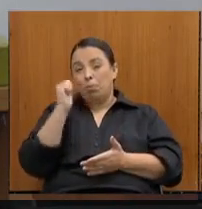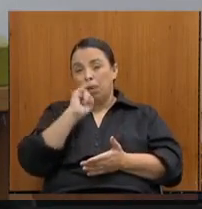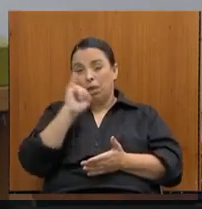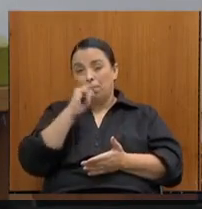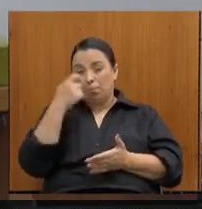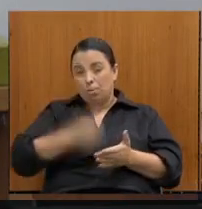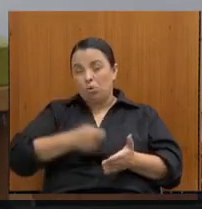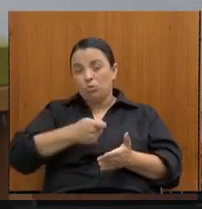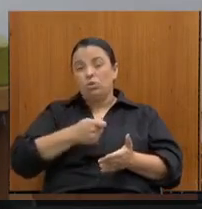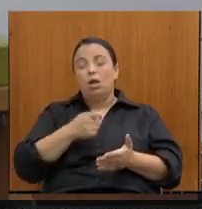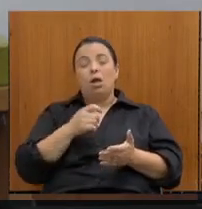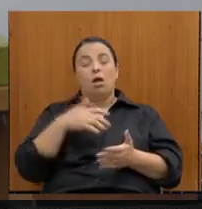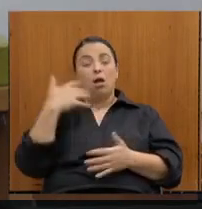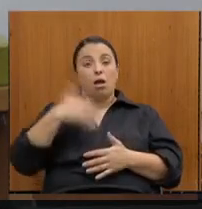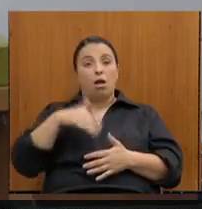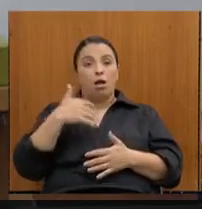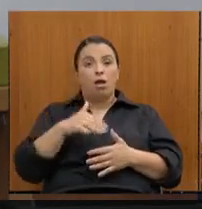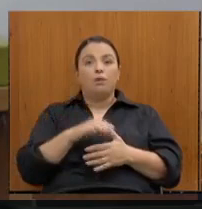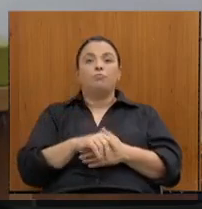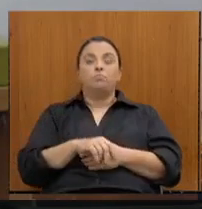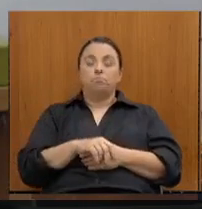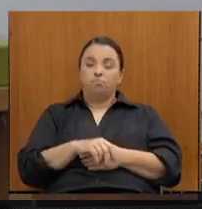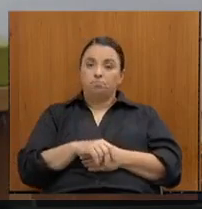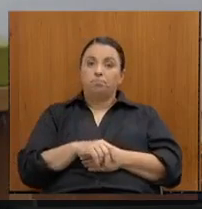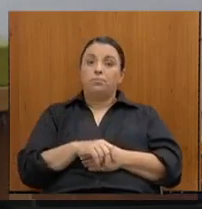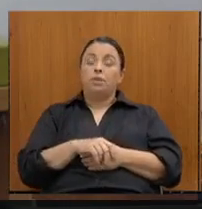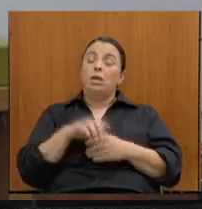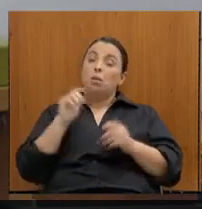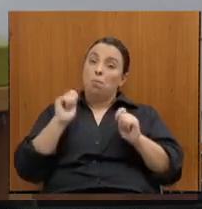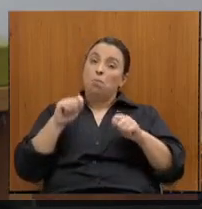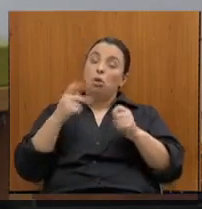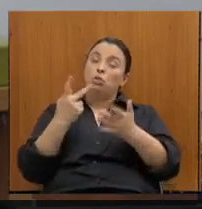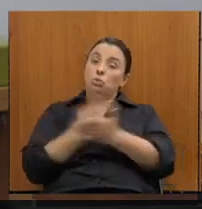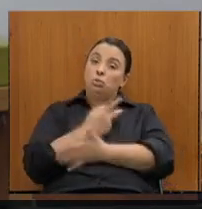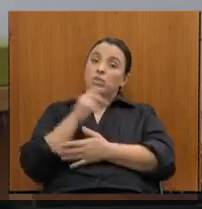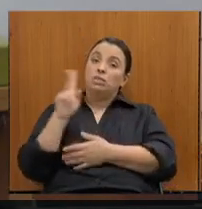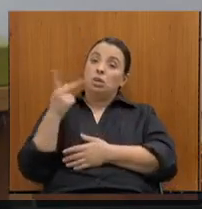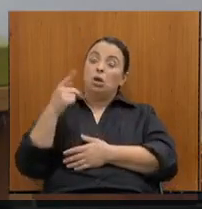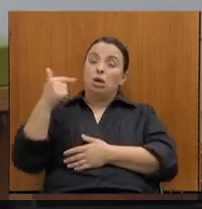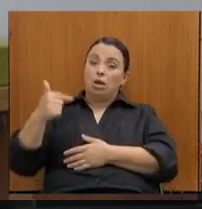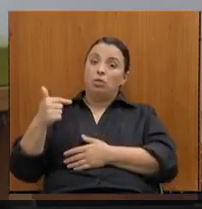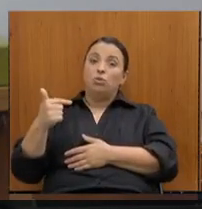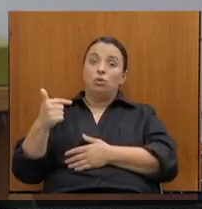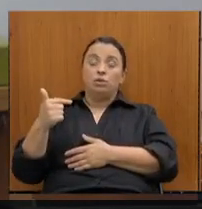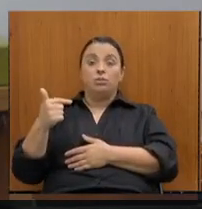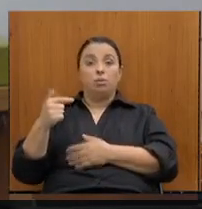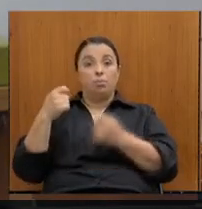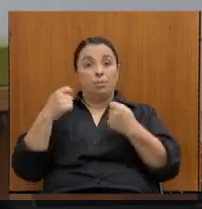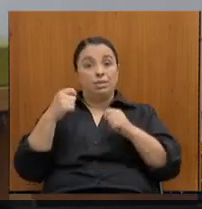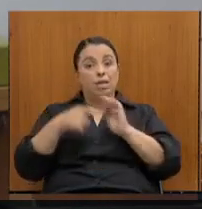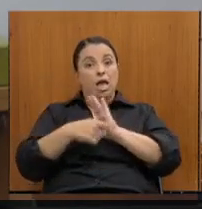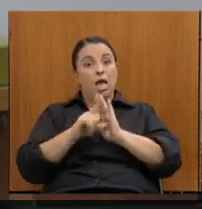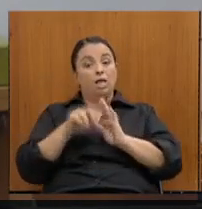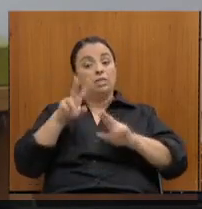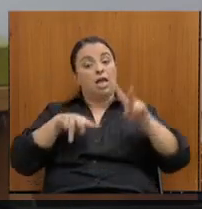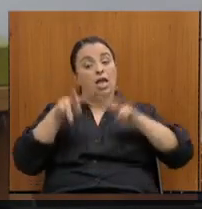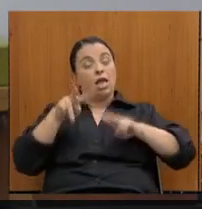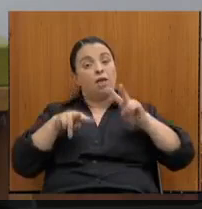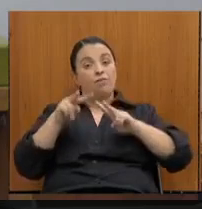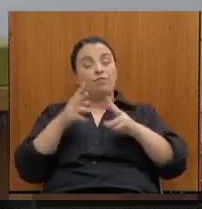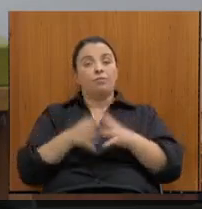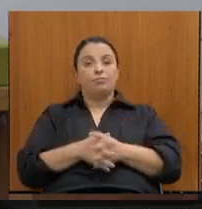tecnologia de hidrogênio verde que eventualmente a gente tenha que importar e critério de uso em larga escala para pequenos